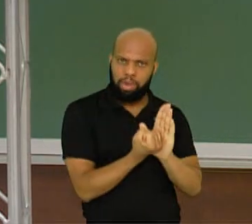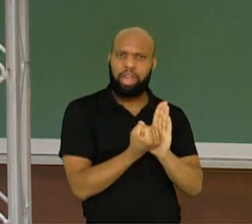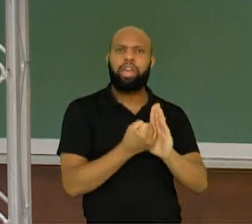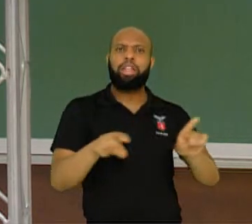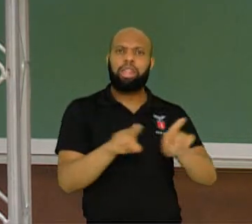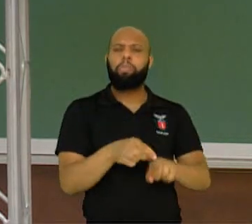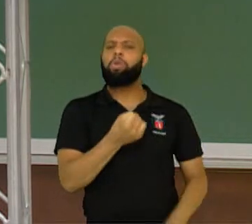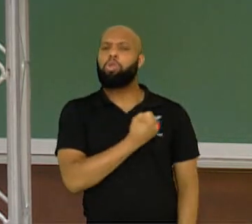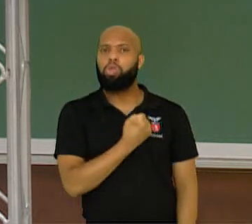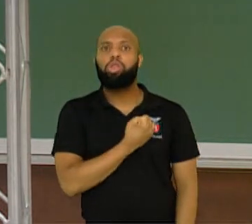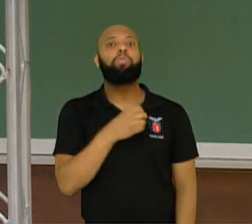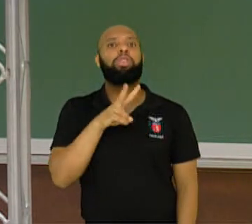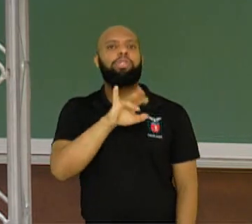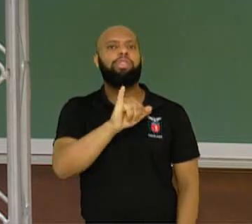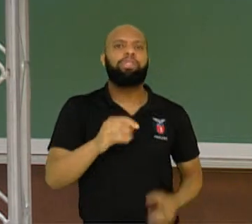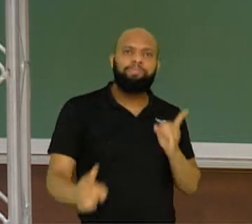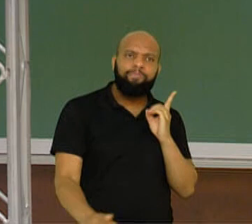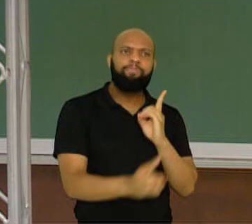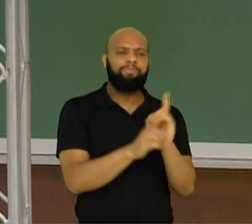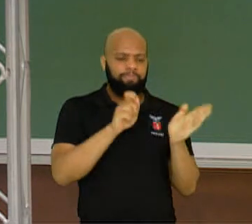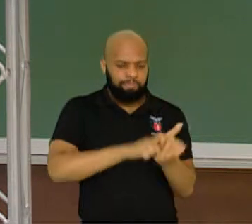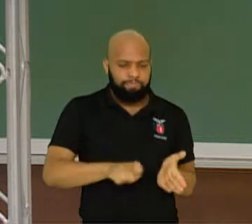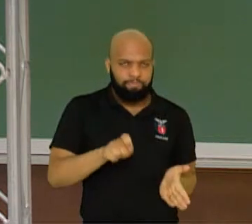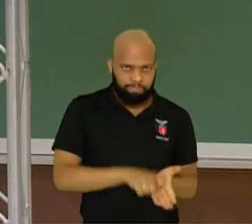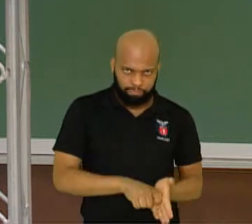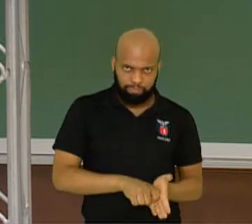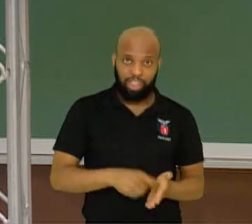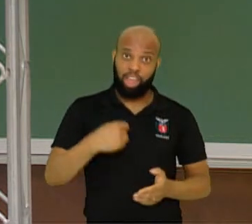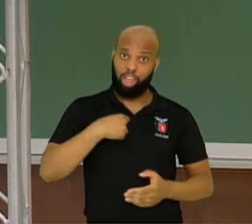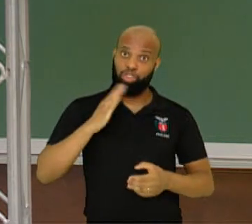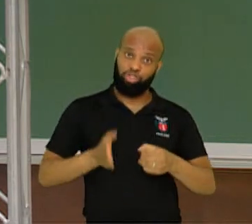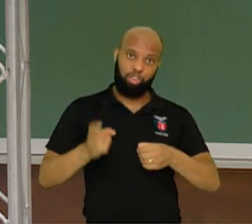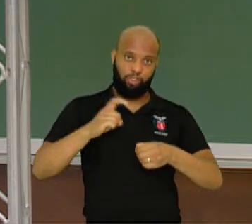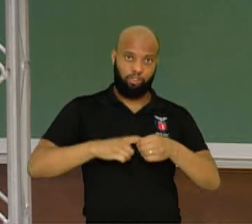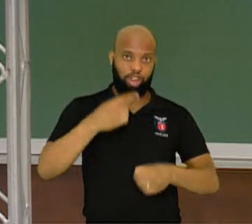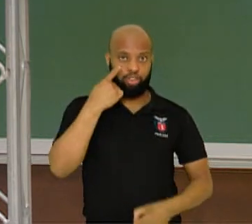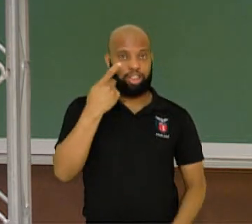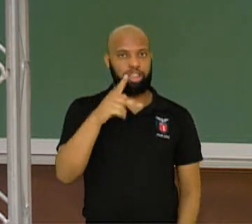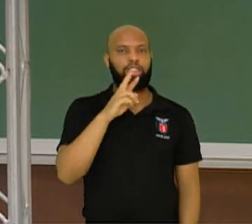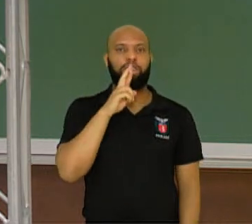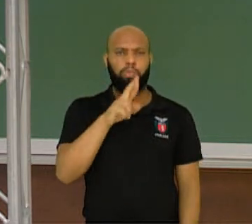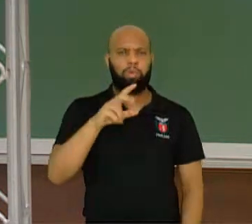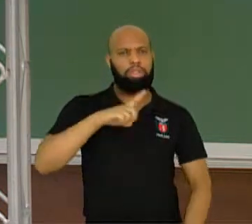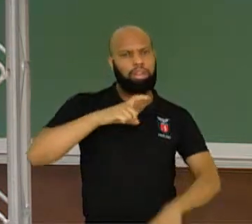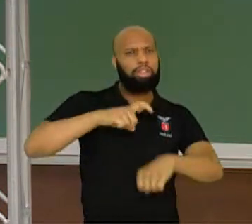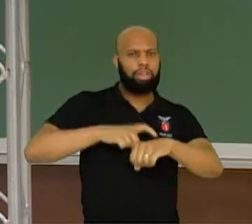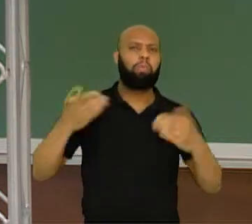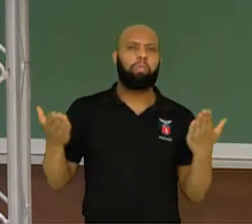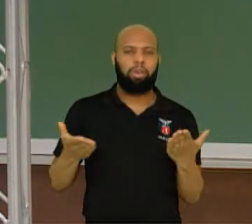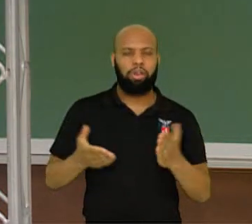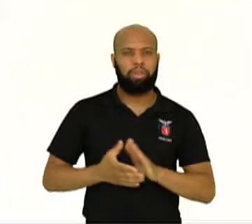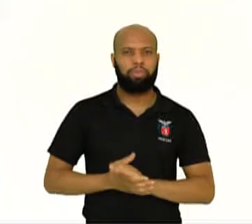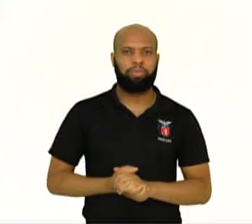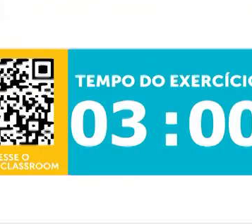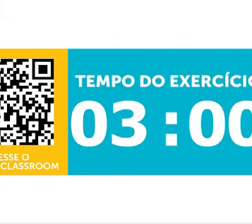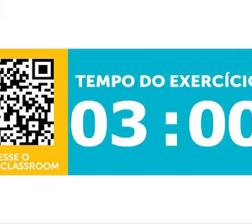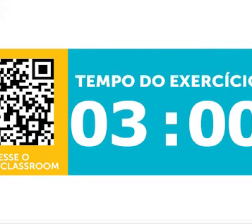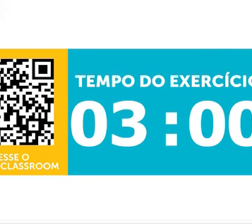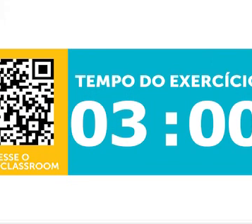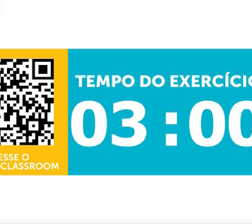vai identificar o símbolo e a quantidade de prótons. Eu vou dar um tempinho para vocês e eu já volto.